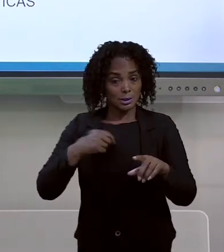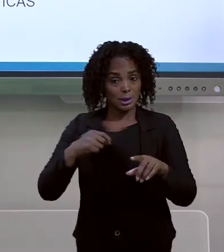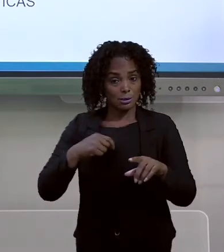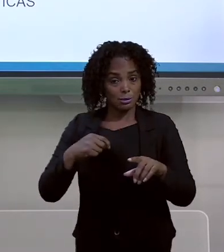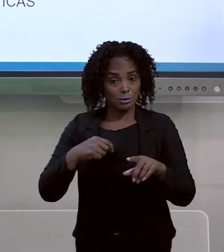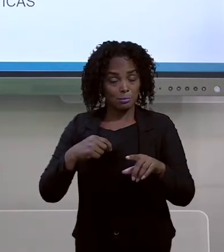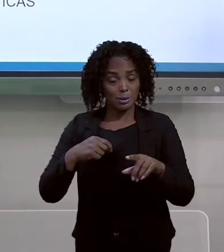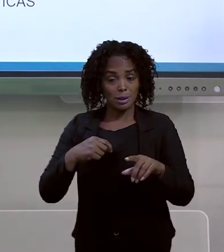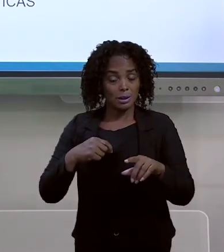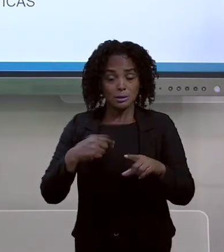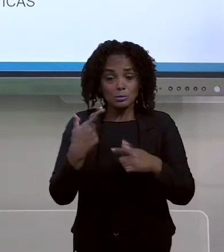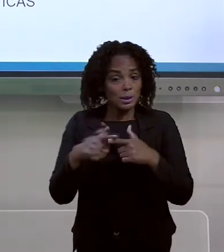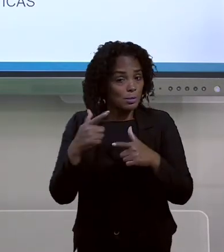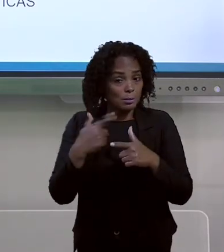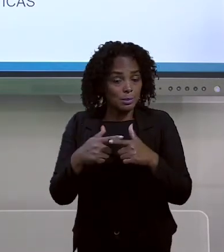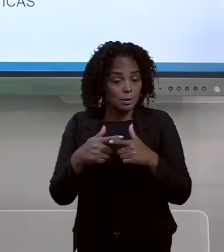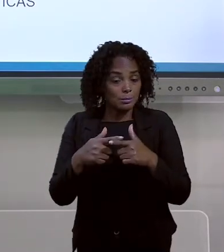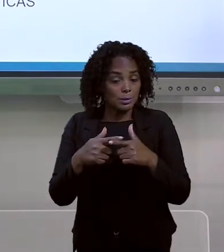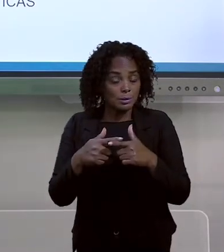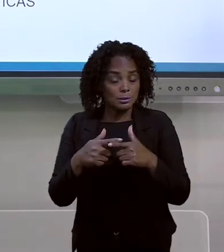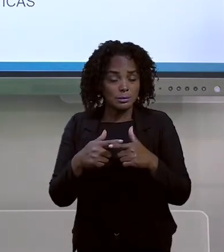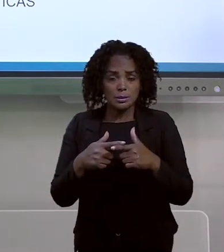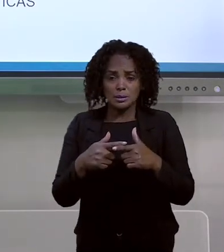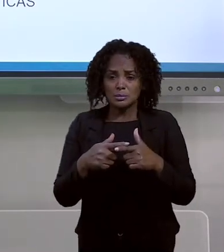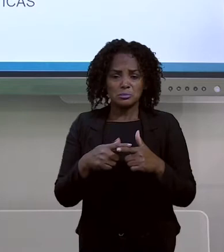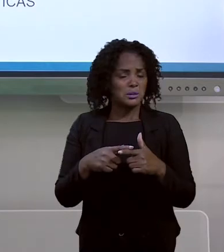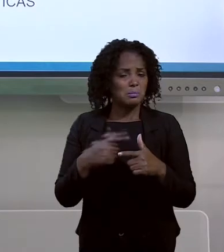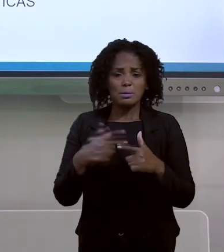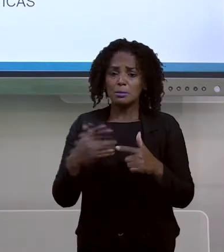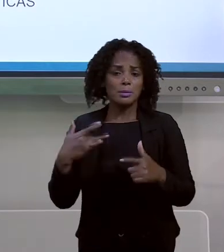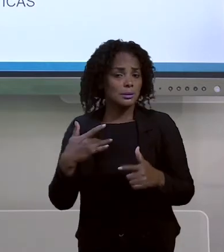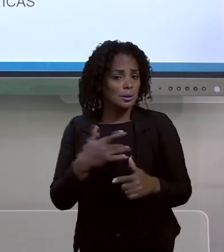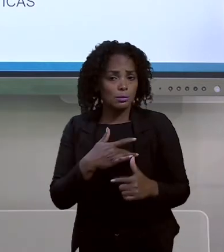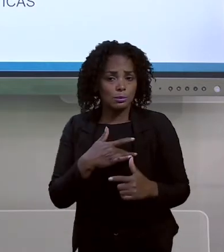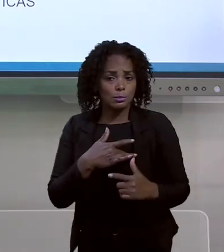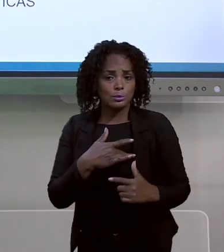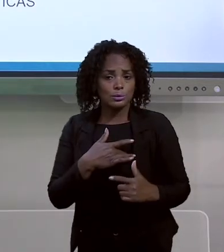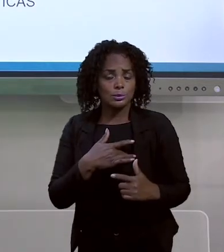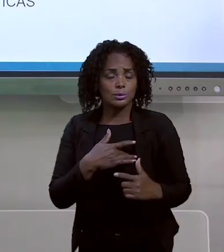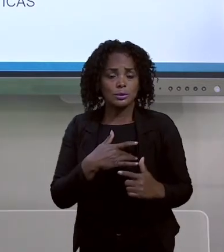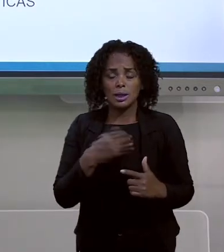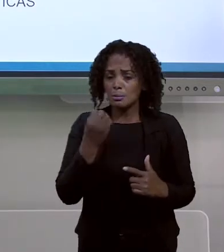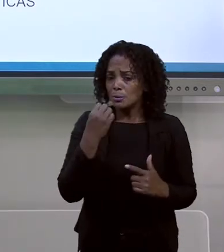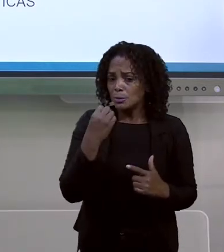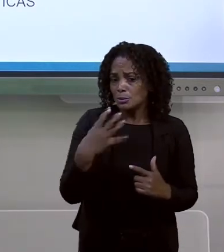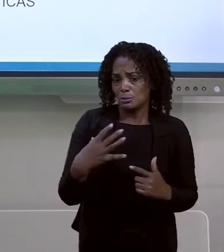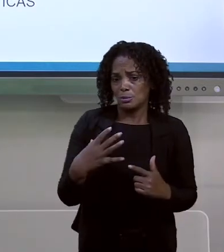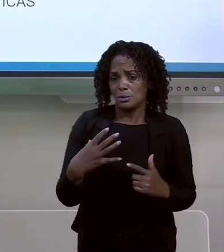sua saúde. Ela também é muito importante aí na vedação e também ela